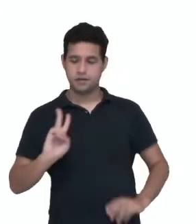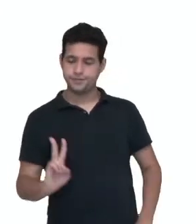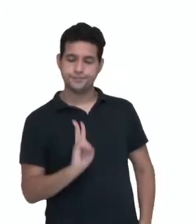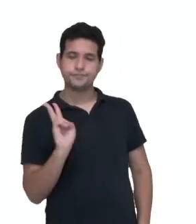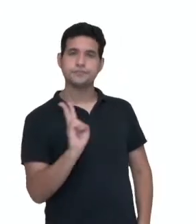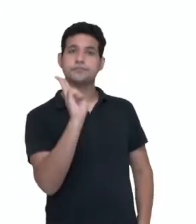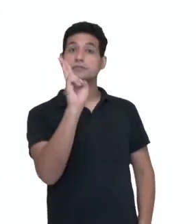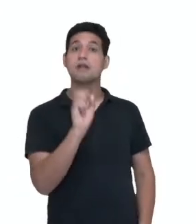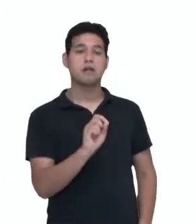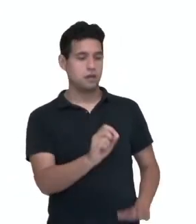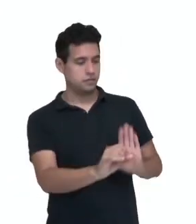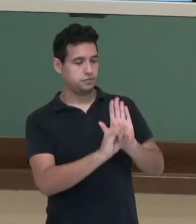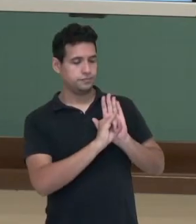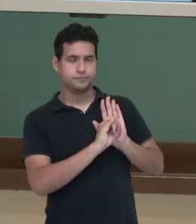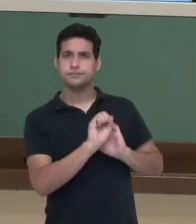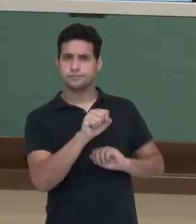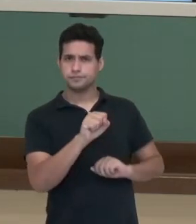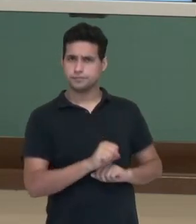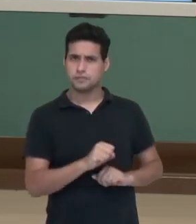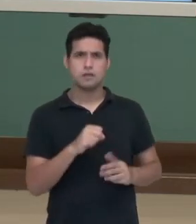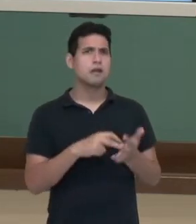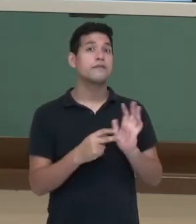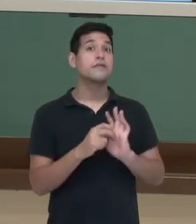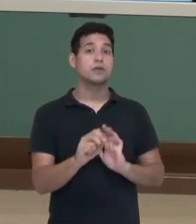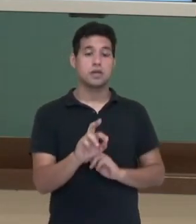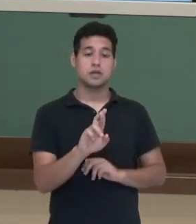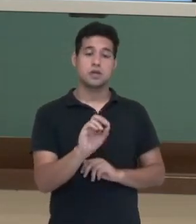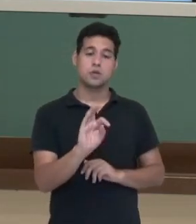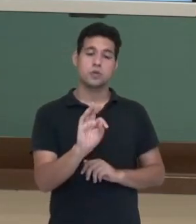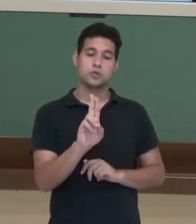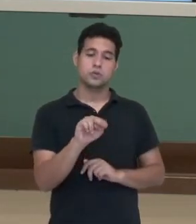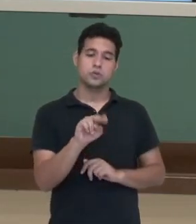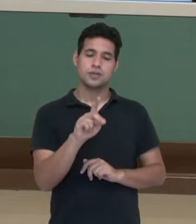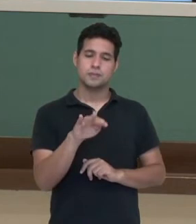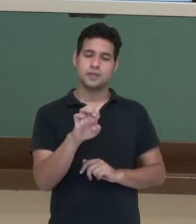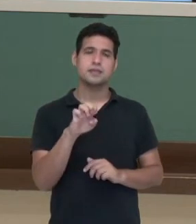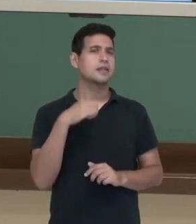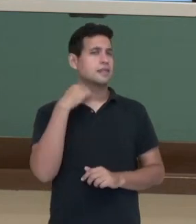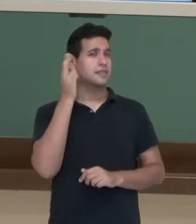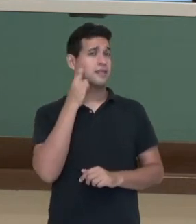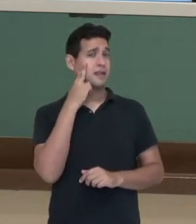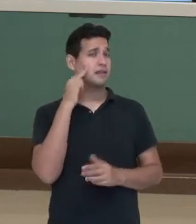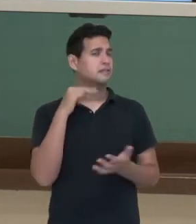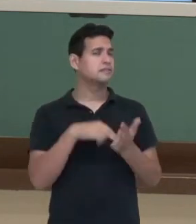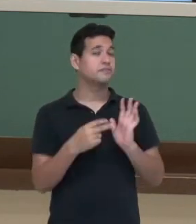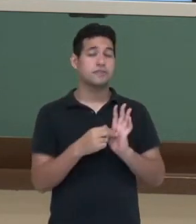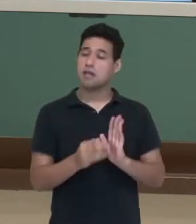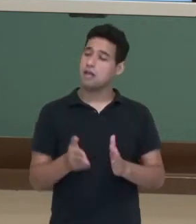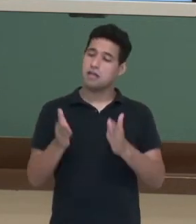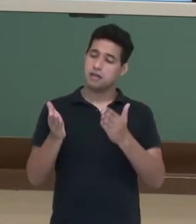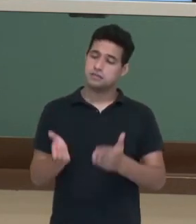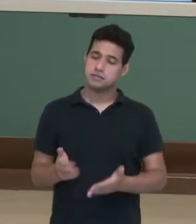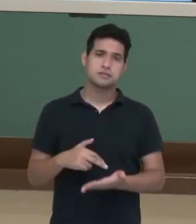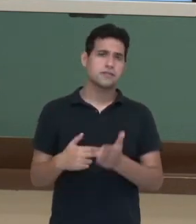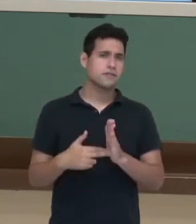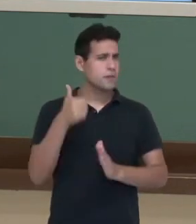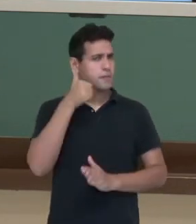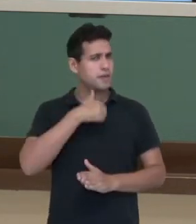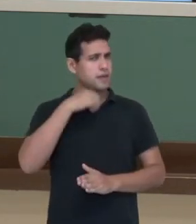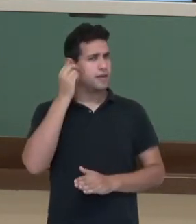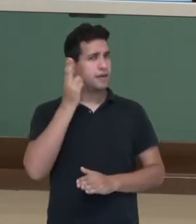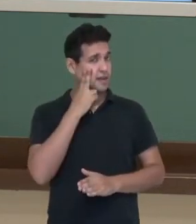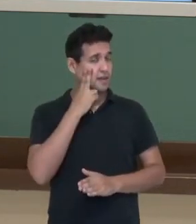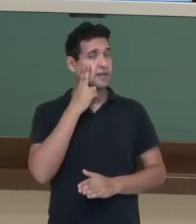valorización de una identidad. Seja rotundamente negra. É assim que é a mulher